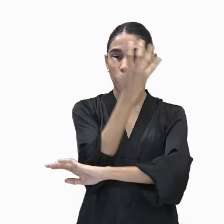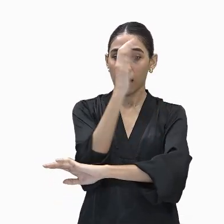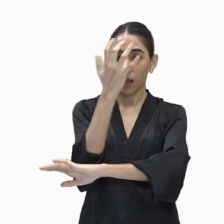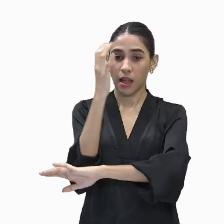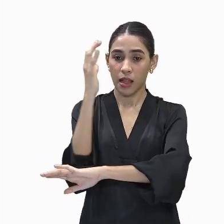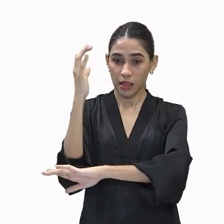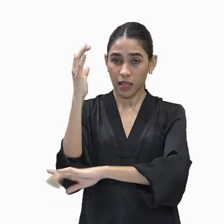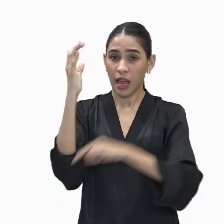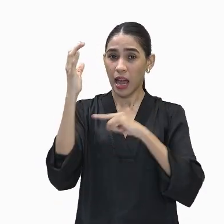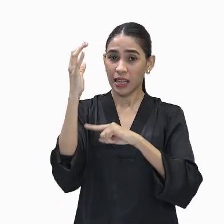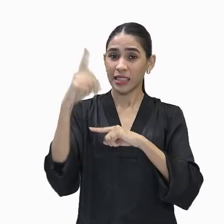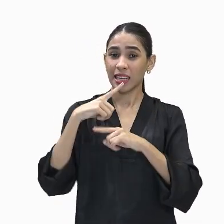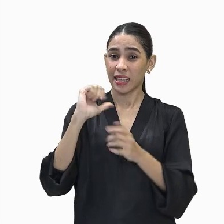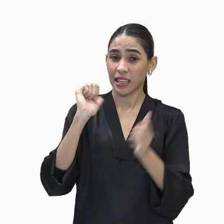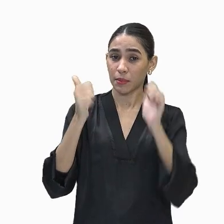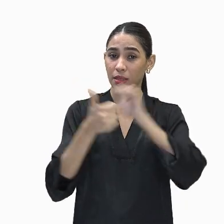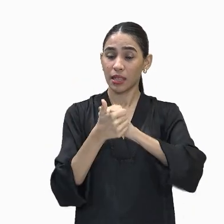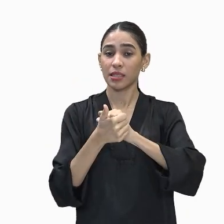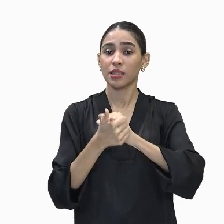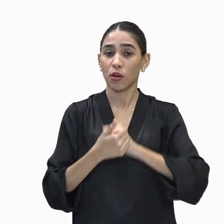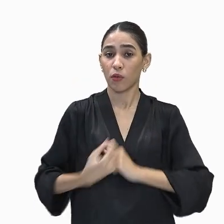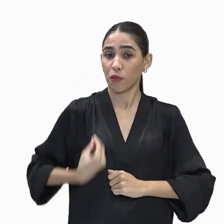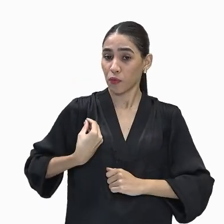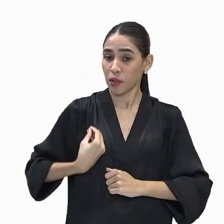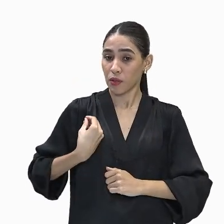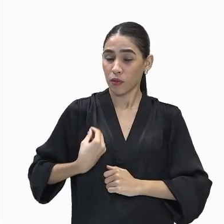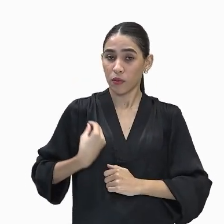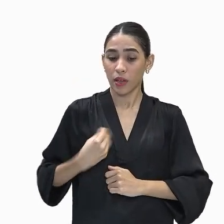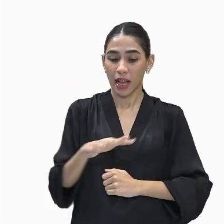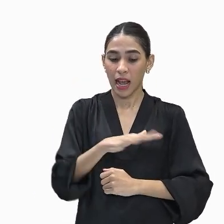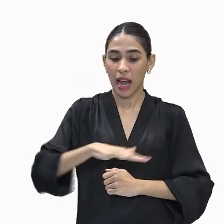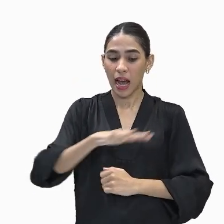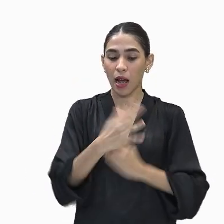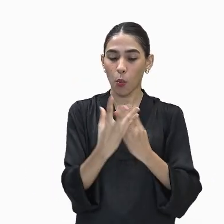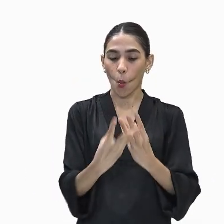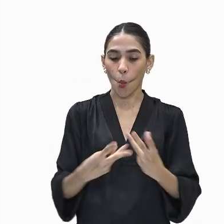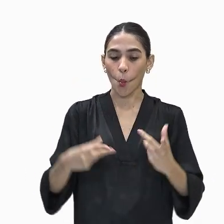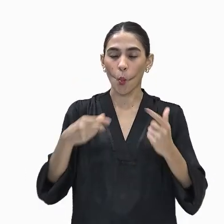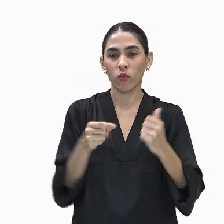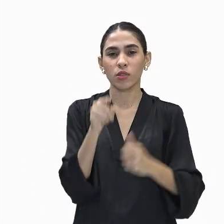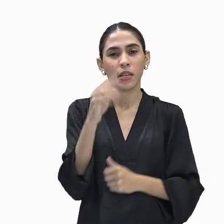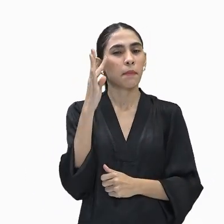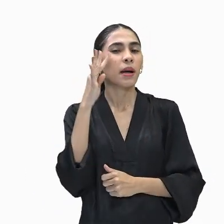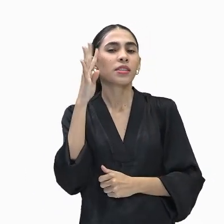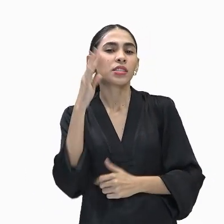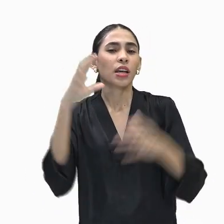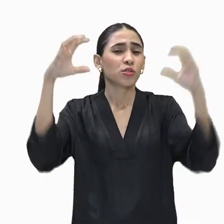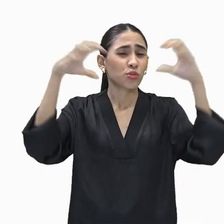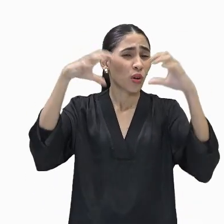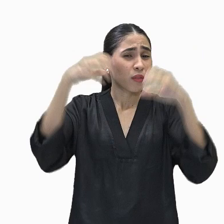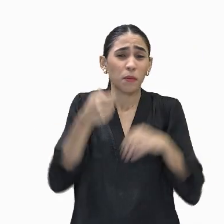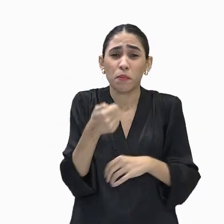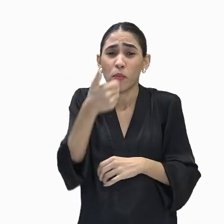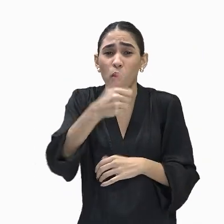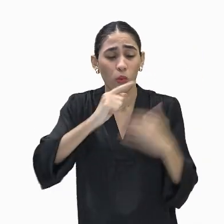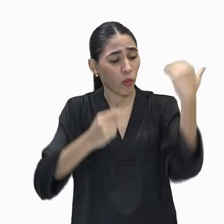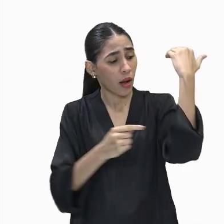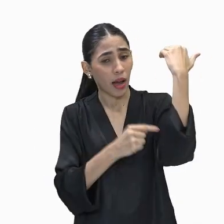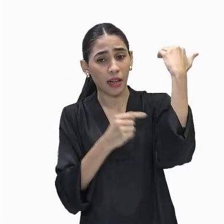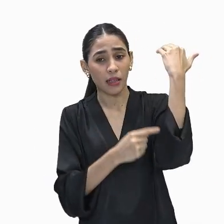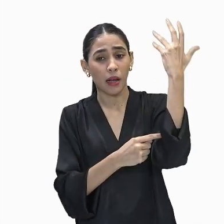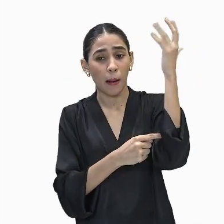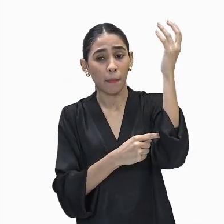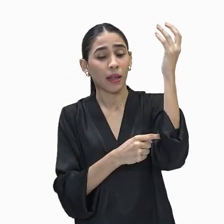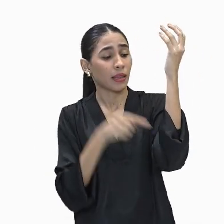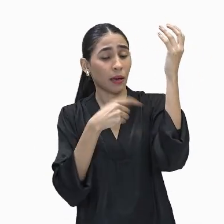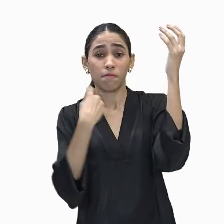regiões mais secas, né? Imagina aquela região que chove muito pouco, aquela planta ela precisa de água, né? A gente sabe que o